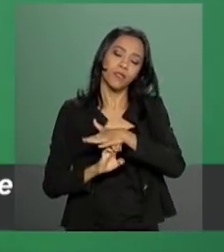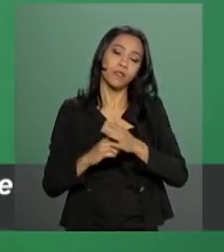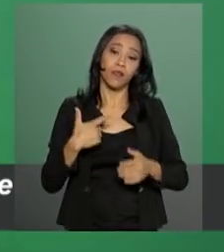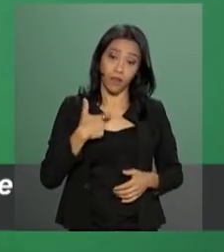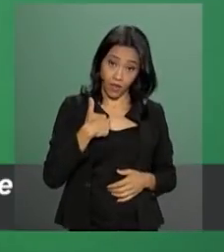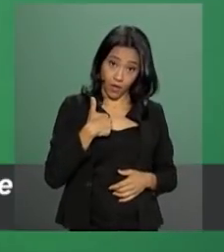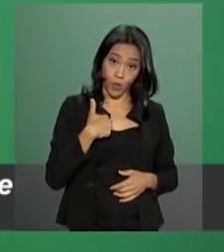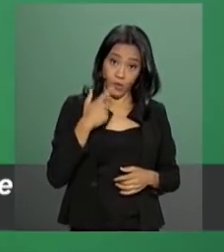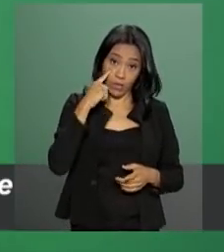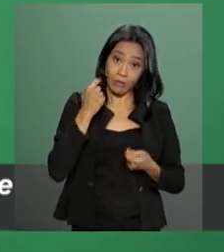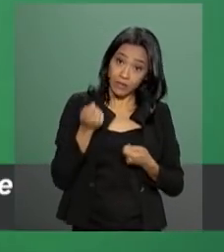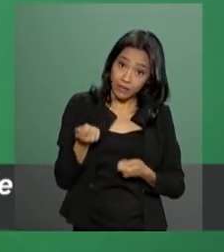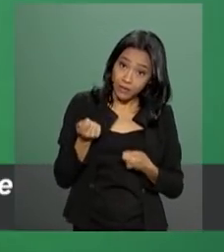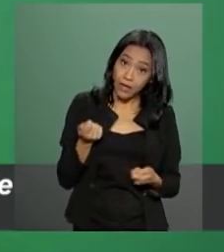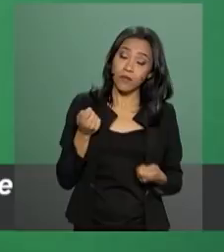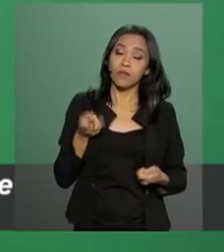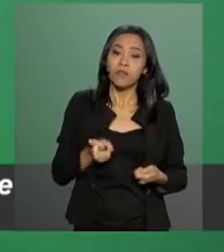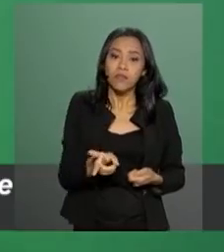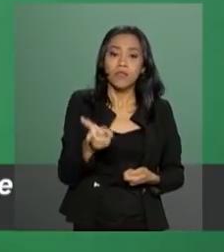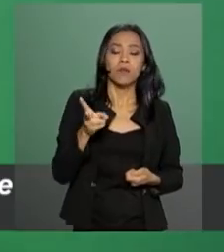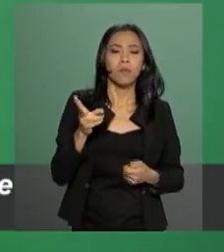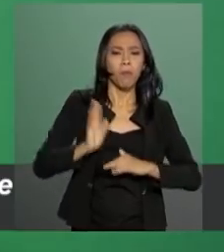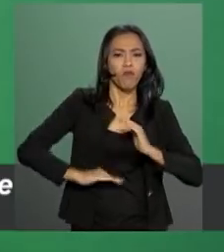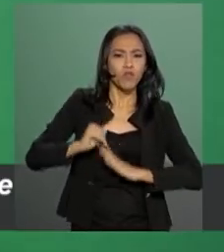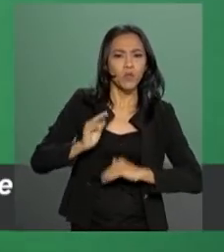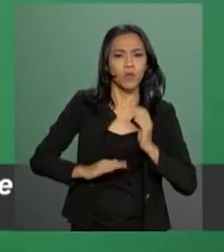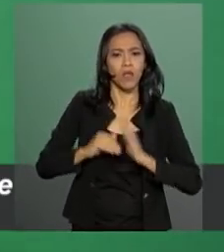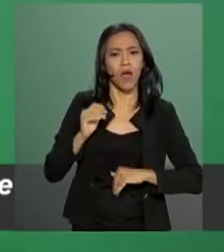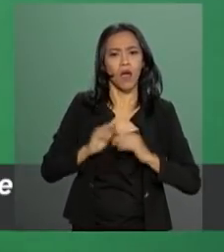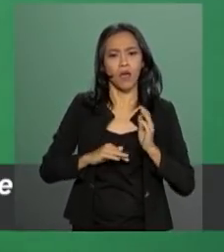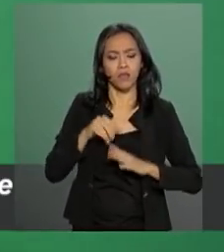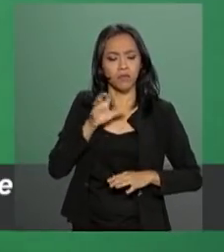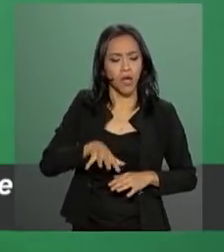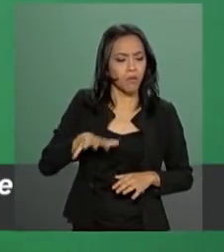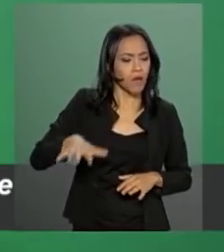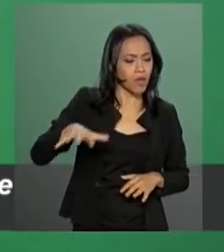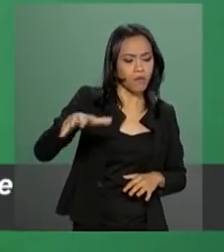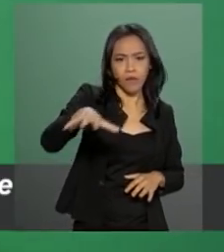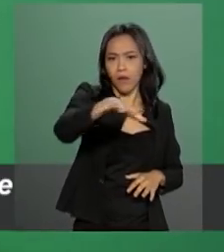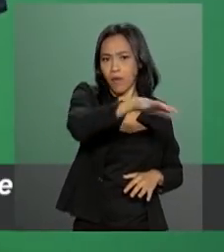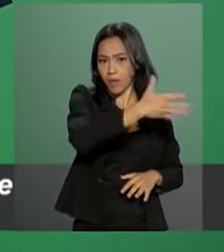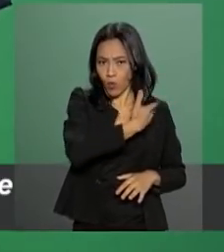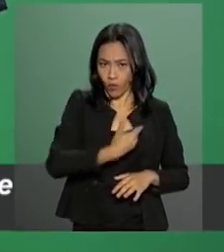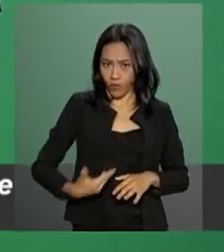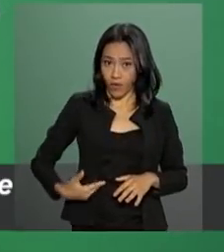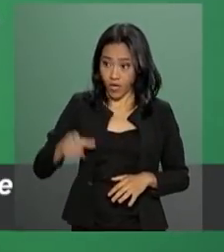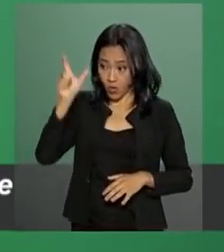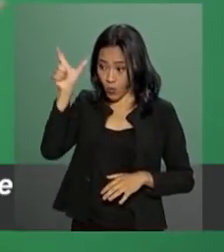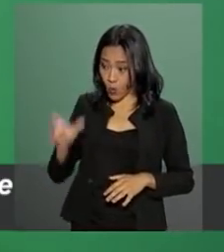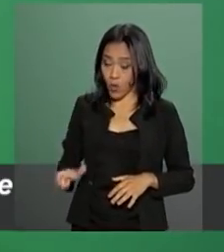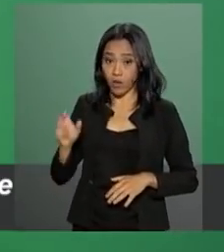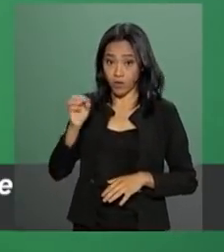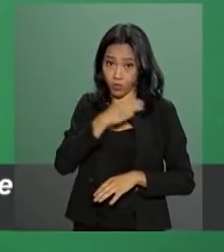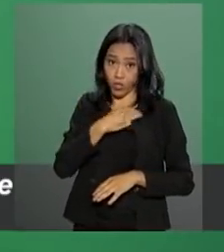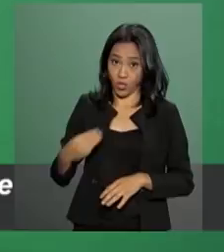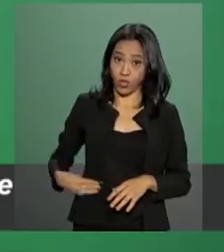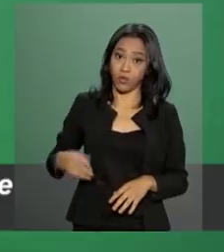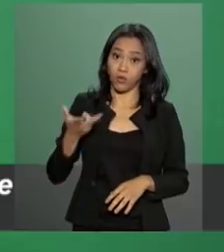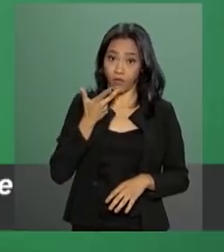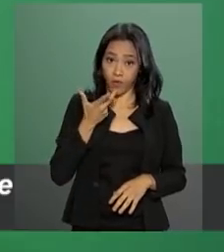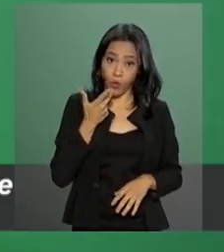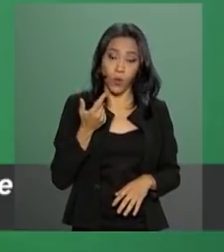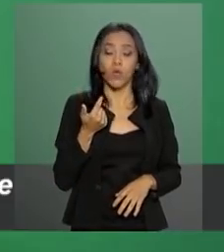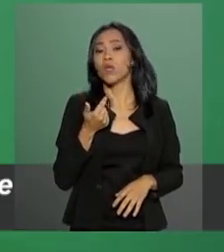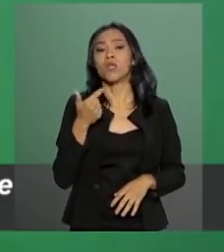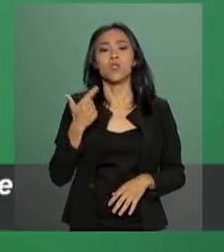sempre profissionalizar os vários setores governativos quando blairo diz jorge não houve nenhuma em gerência de